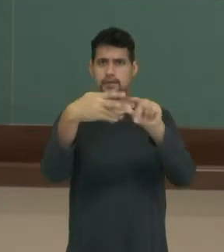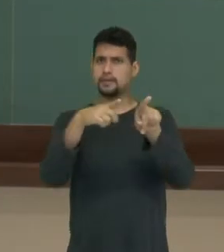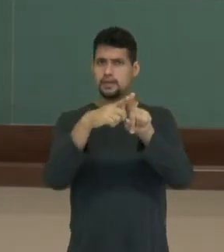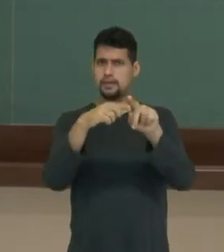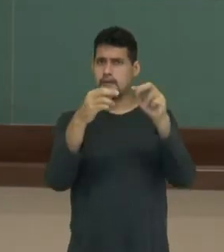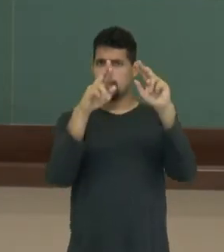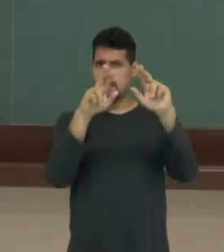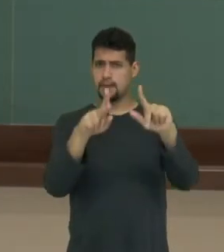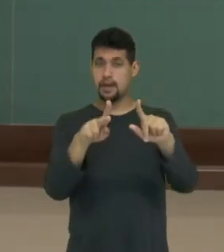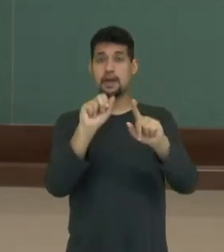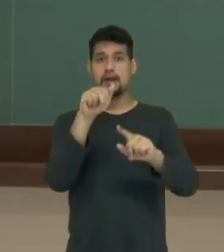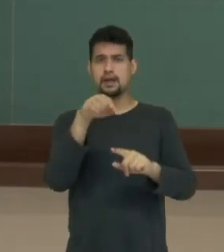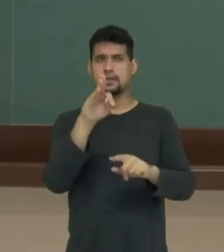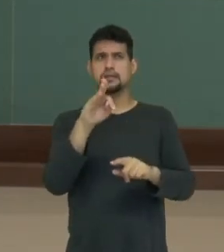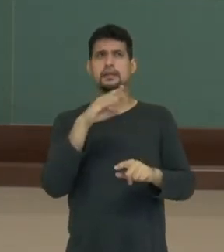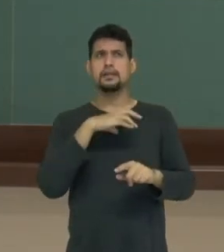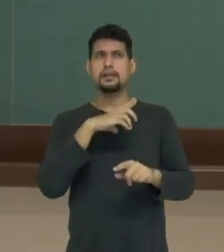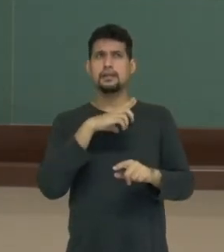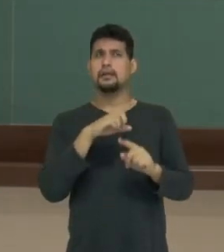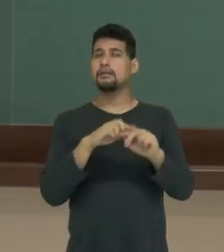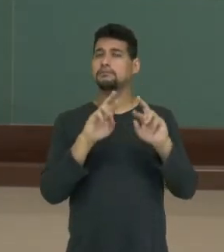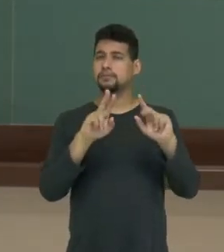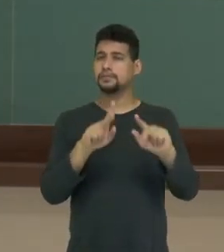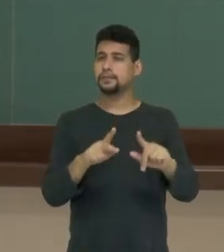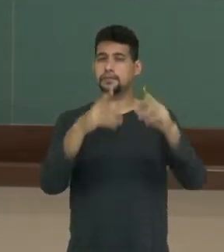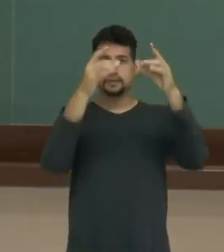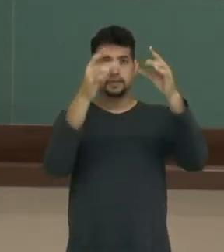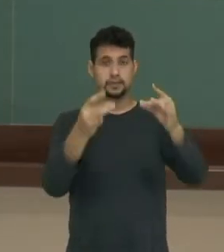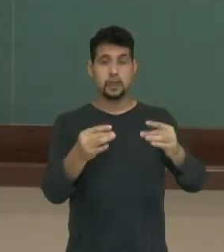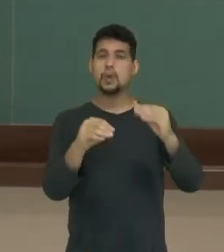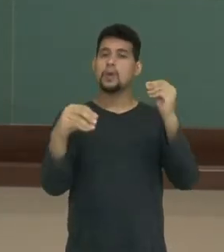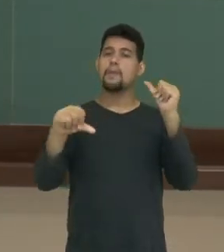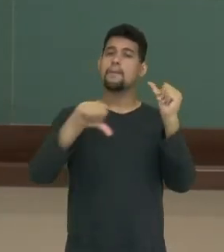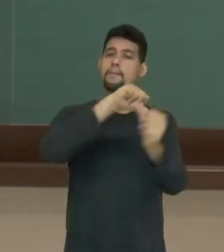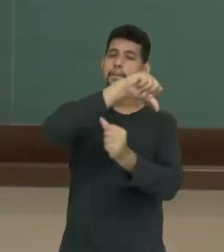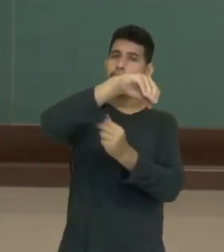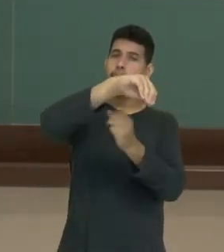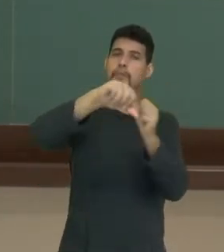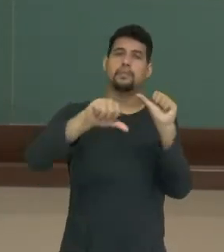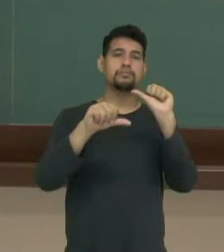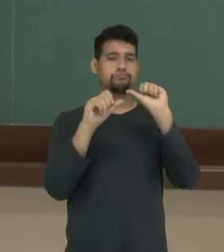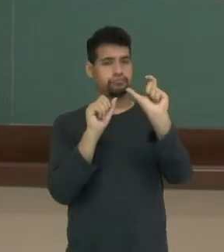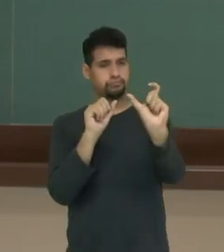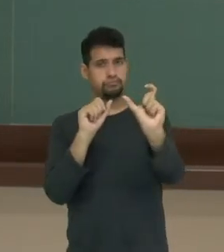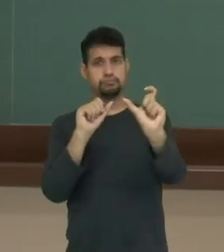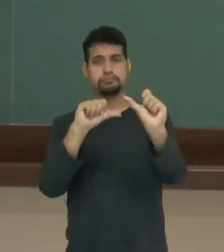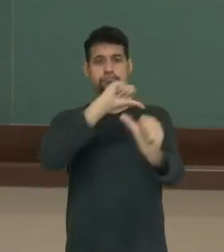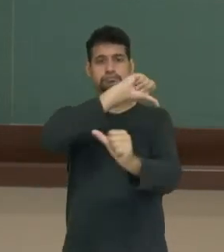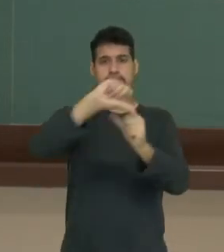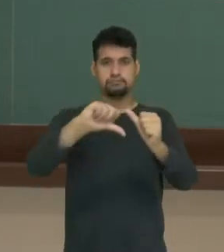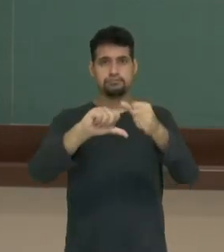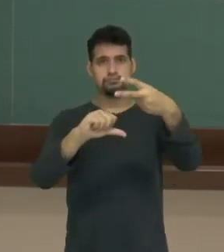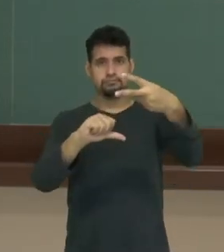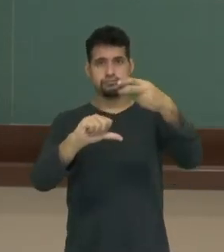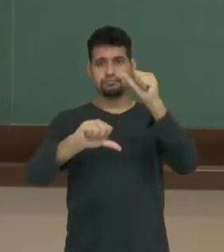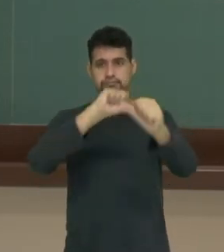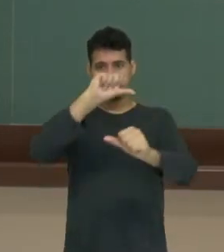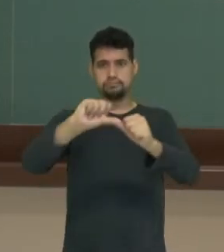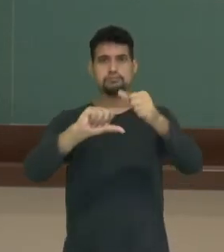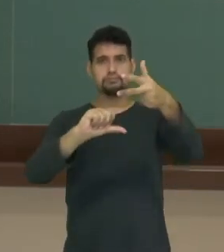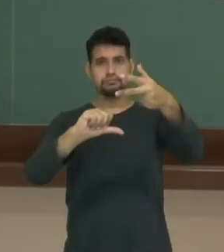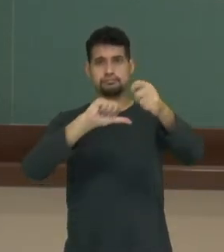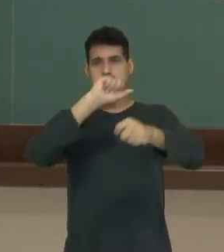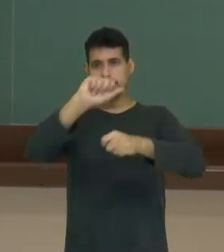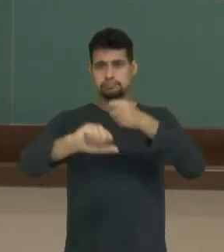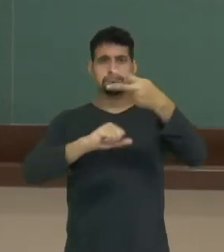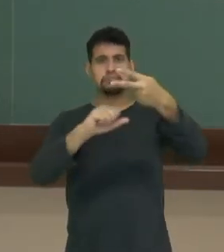em destaque, então eu tenho o Anderson e o Antônio Carlos ou o Antônio Carlos e a Mariana, tá?